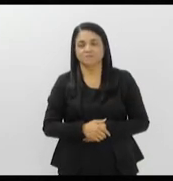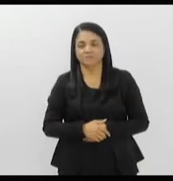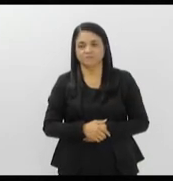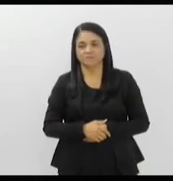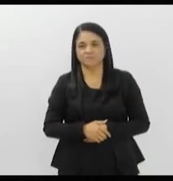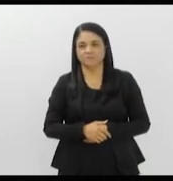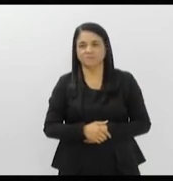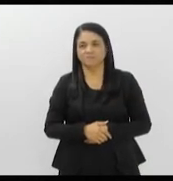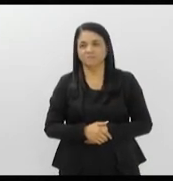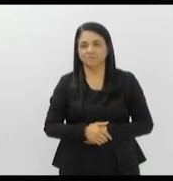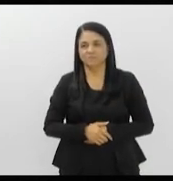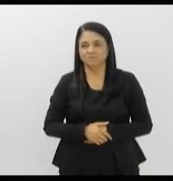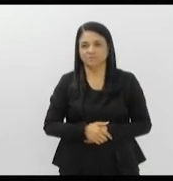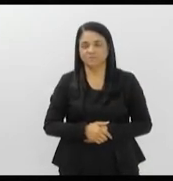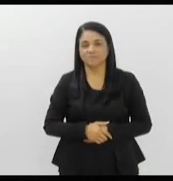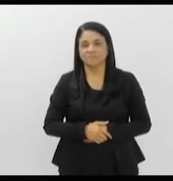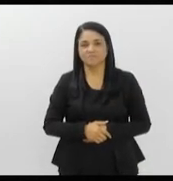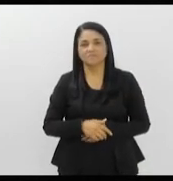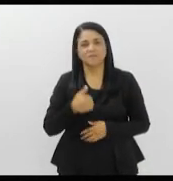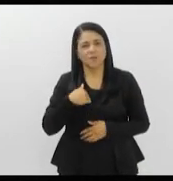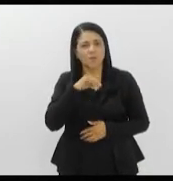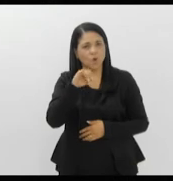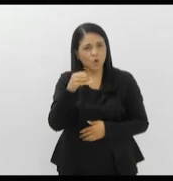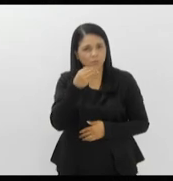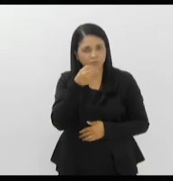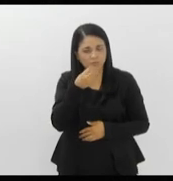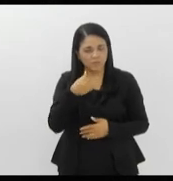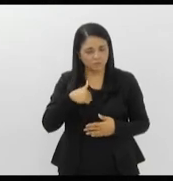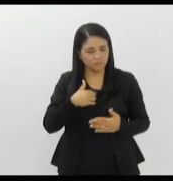oportunidade, senhor presidente, de quando era muito jovem,